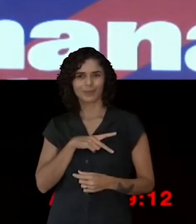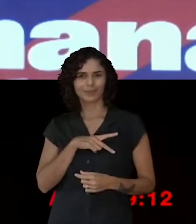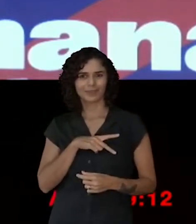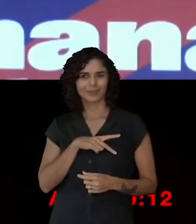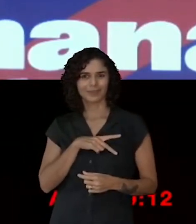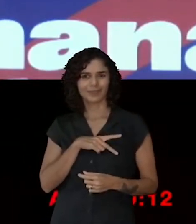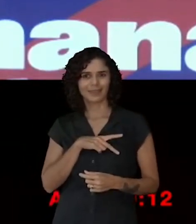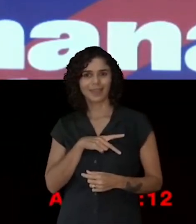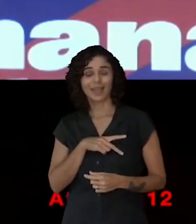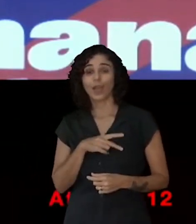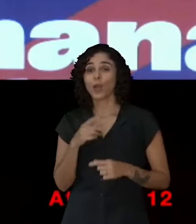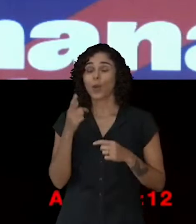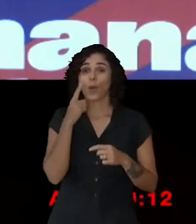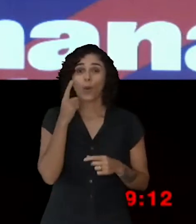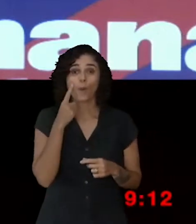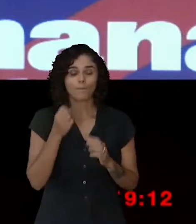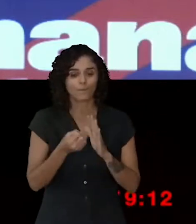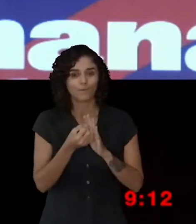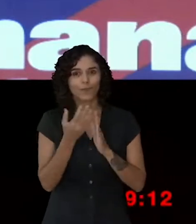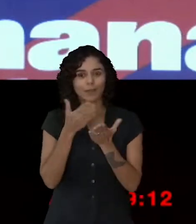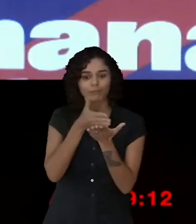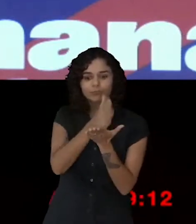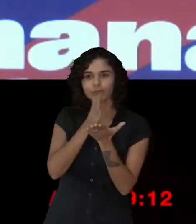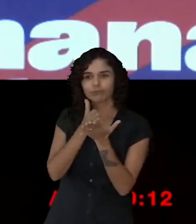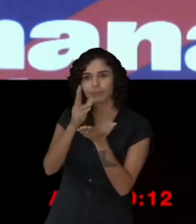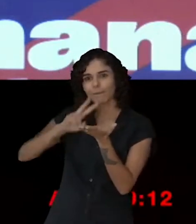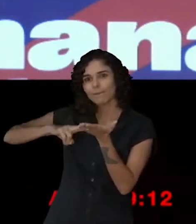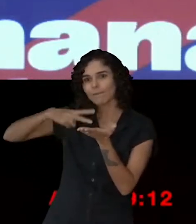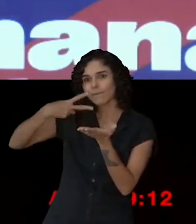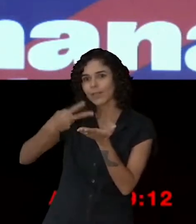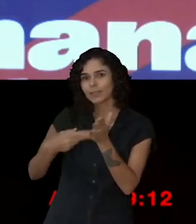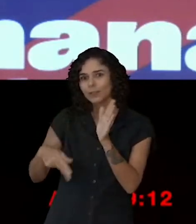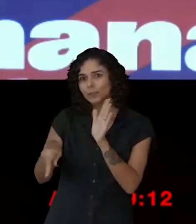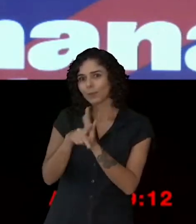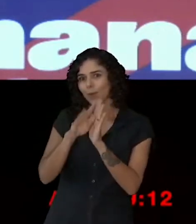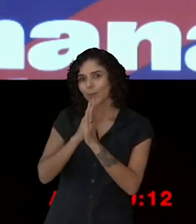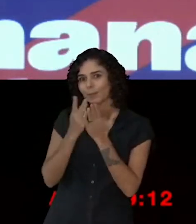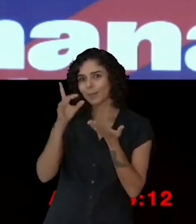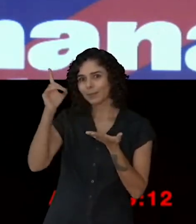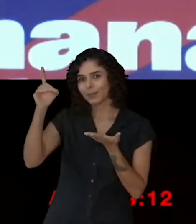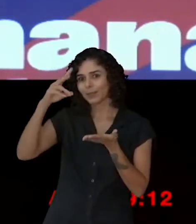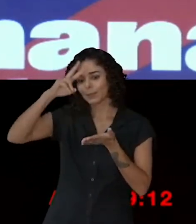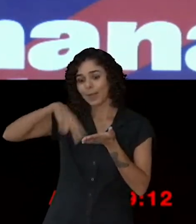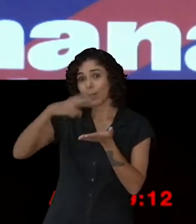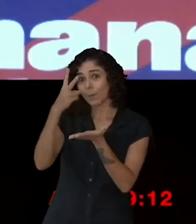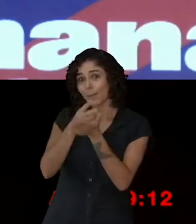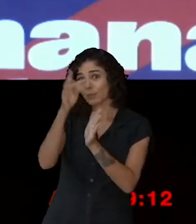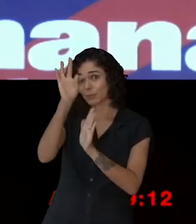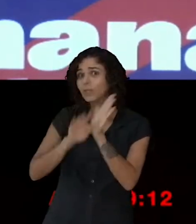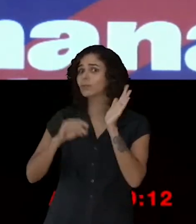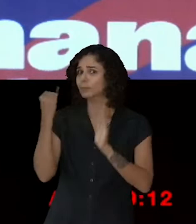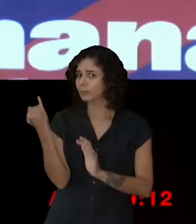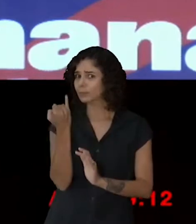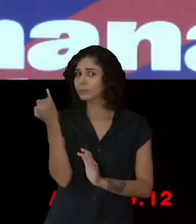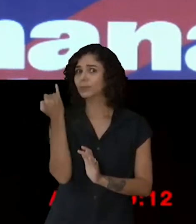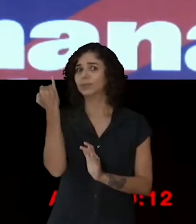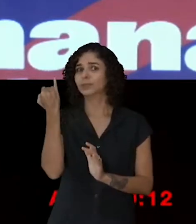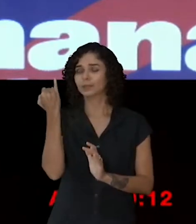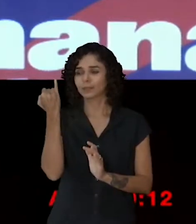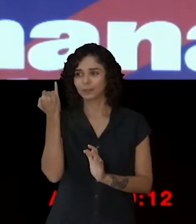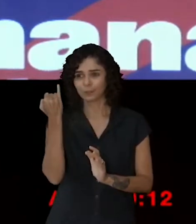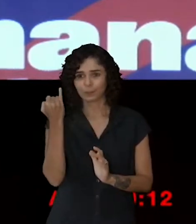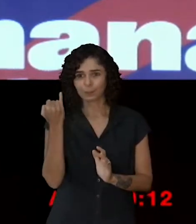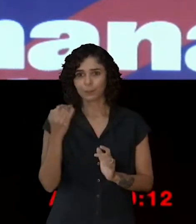tão importante você ter várias versões da Bíblia para ler o mesmo texto. Olha como a